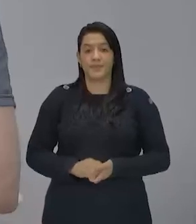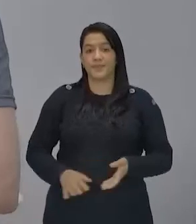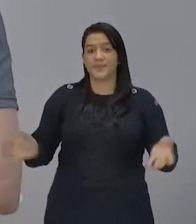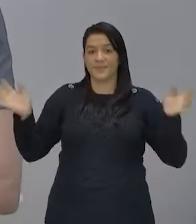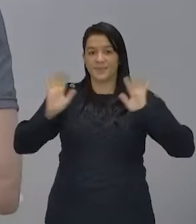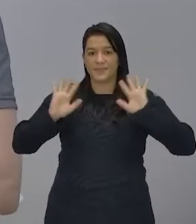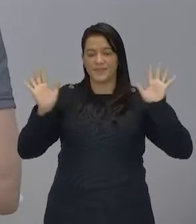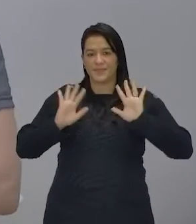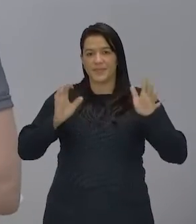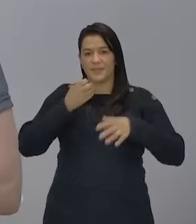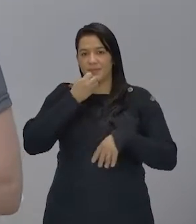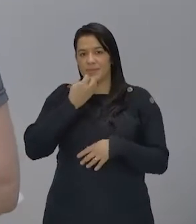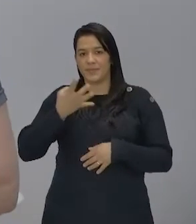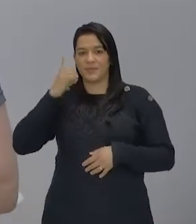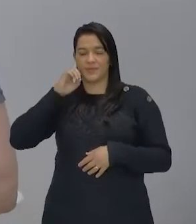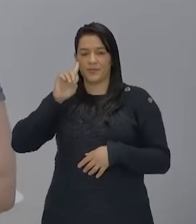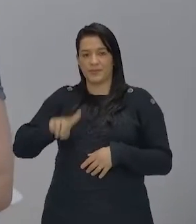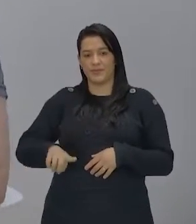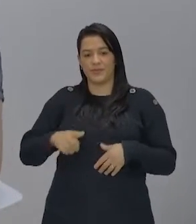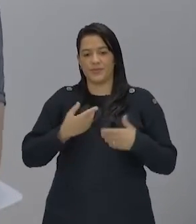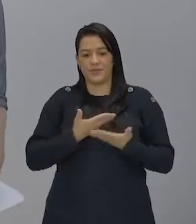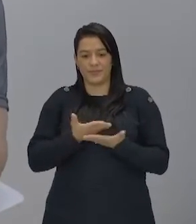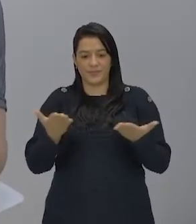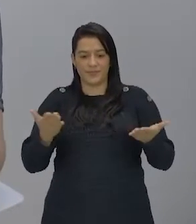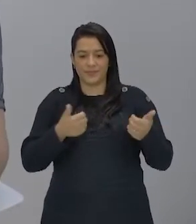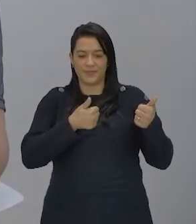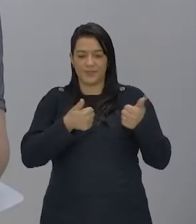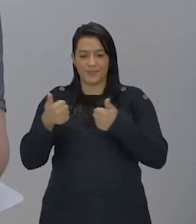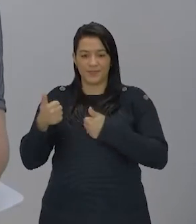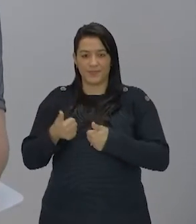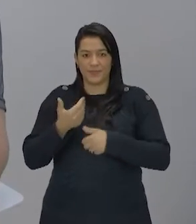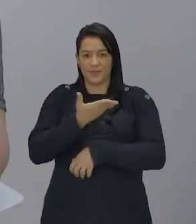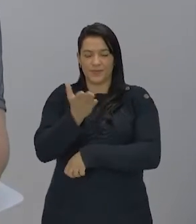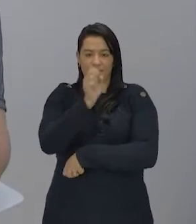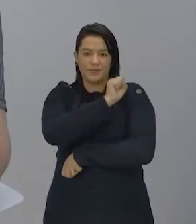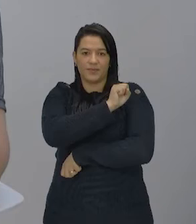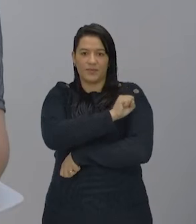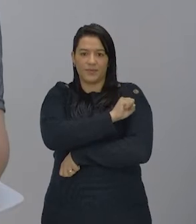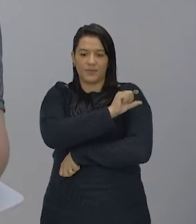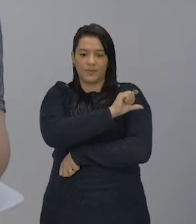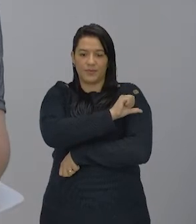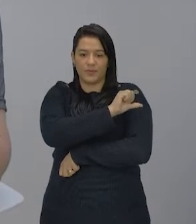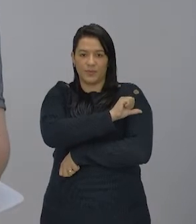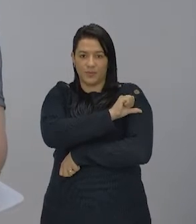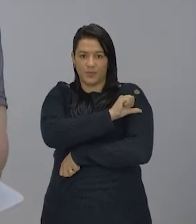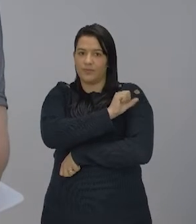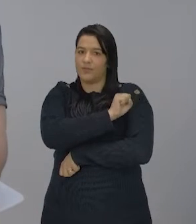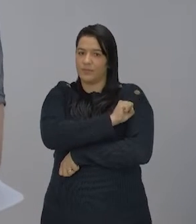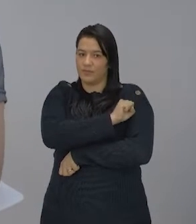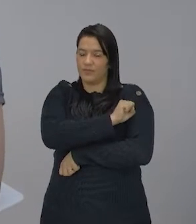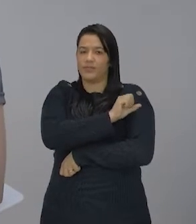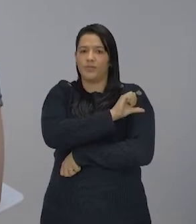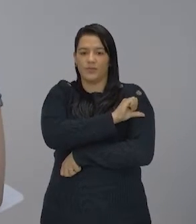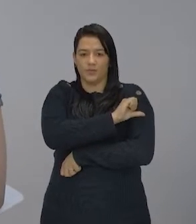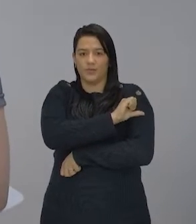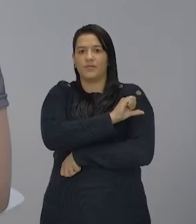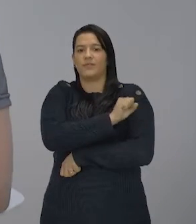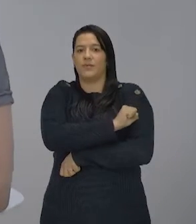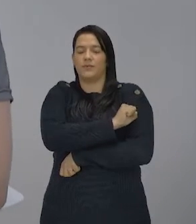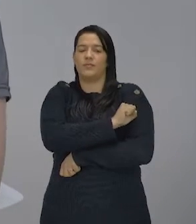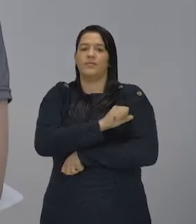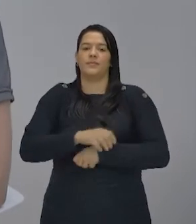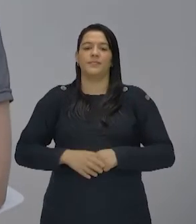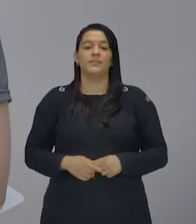Good morning, everybody. Welcome to another English class. Apareceu aí nono ano aí, mas é o oitavo ano, tá? Continuando. Do oitavo